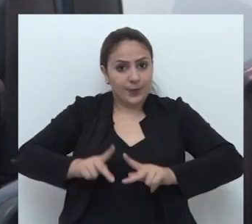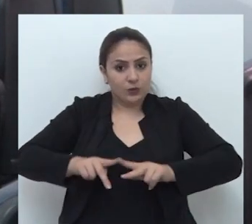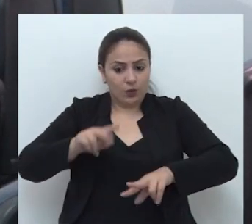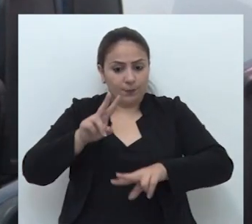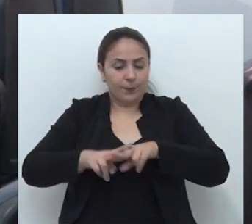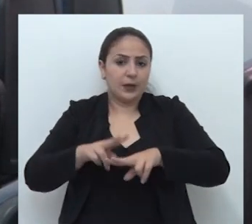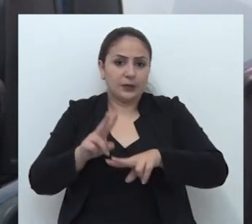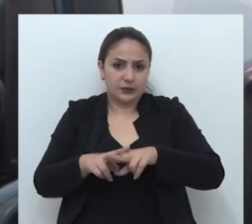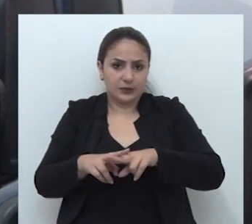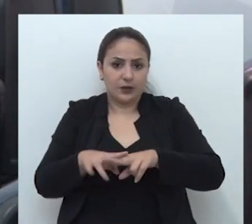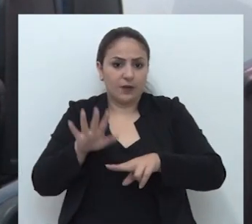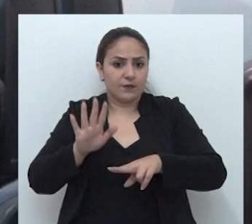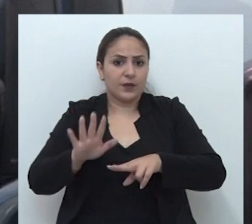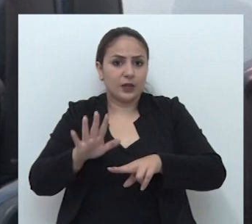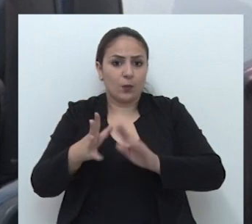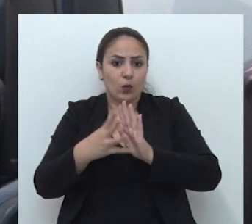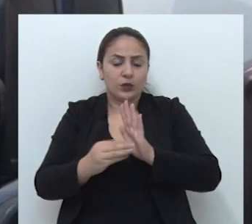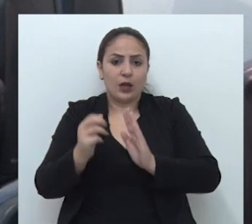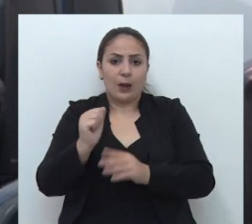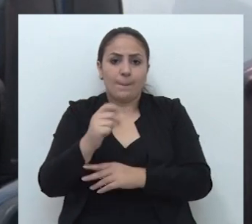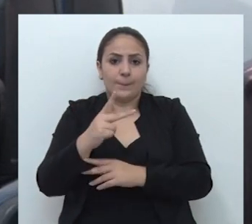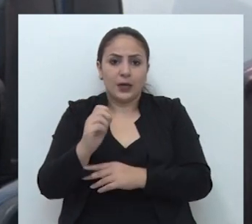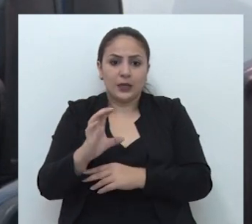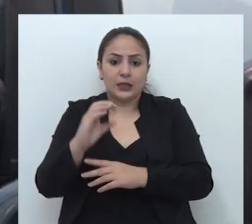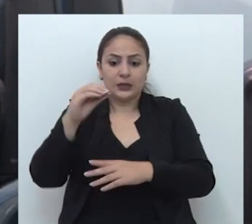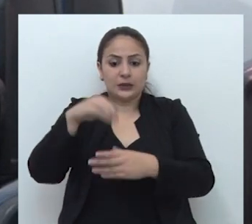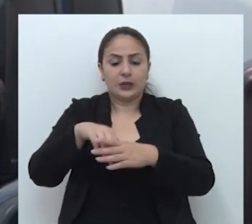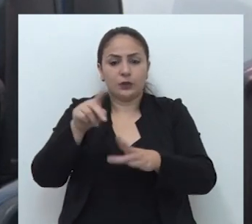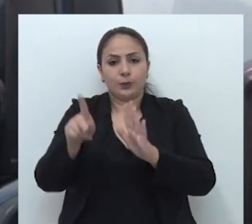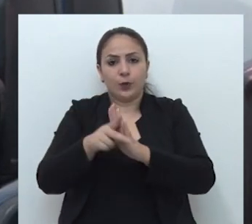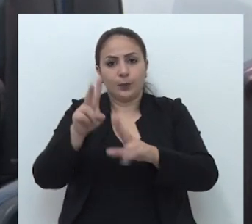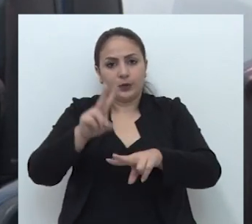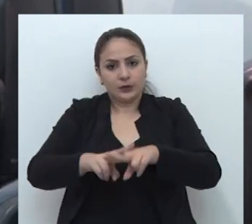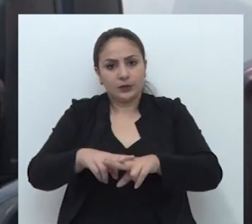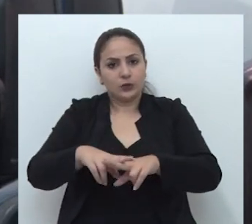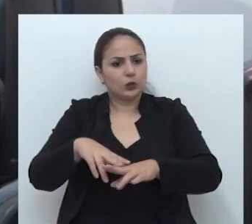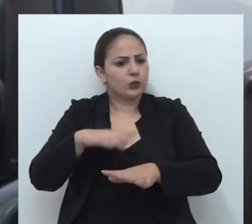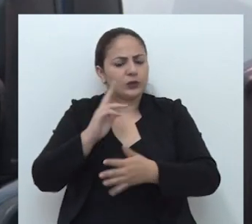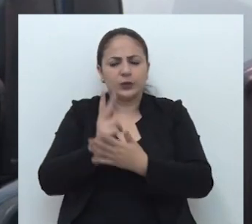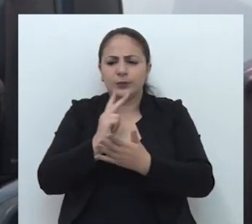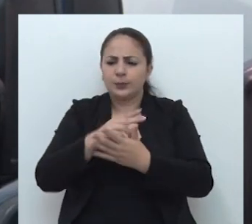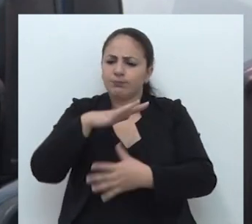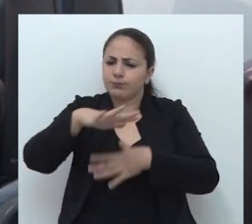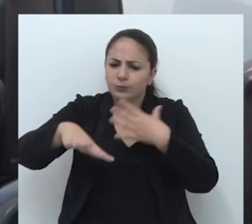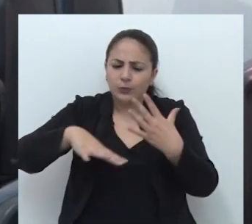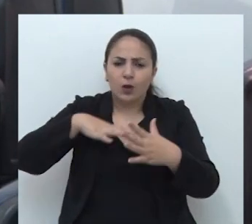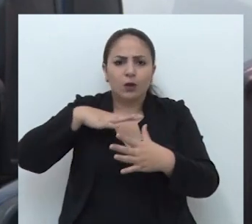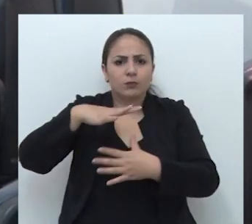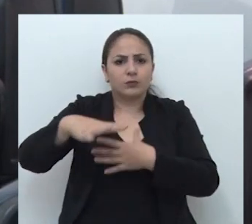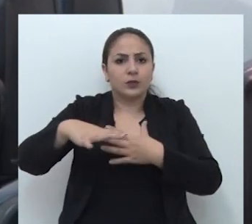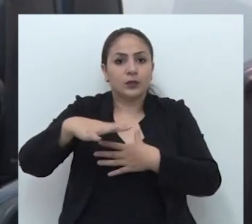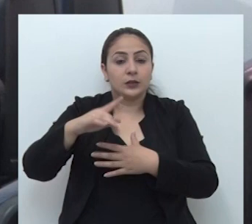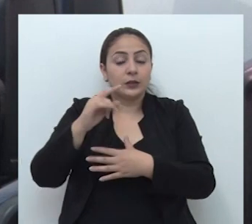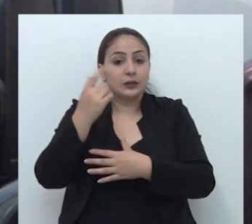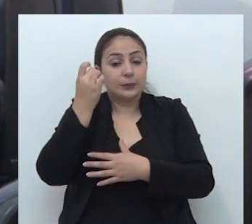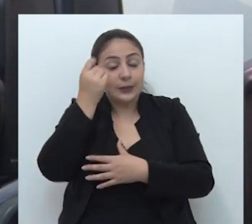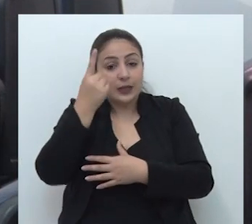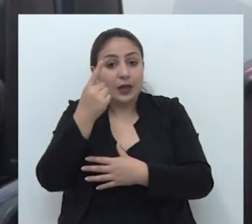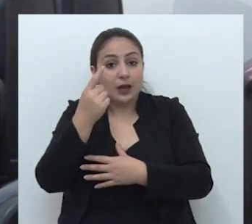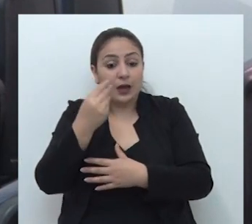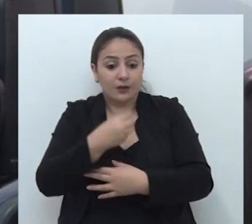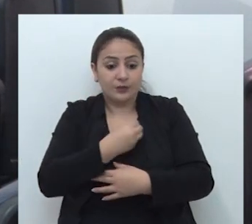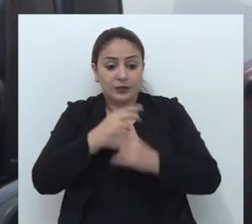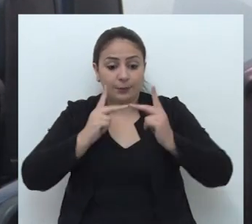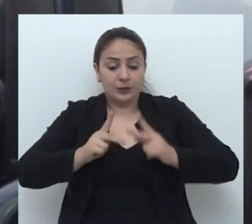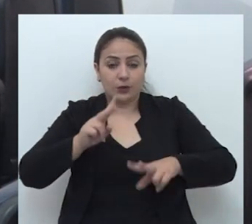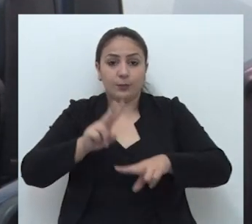menos fica num modelo APAC é dentro da própria cela. Ele está envolvido diariamente com atividades. Para a gente ter uma ideia, a vida